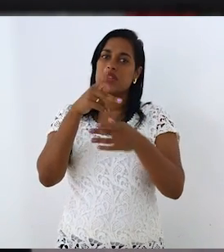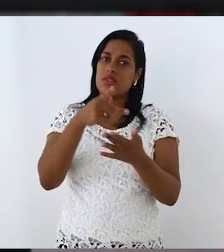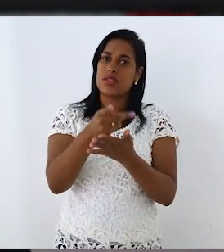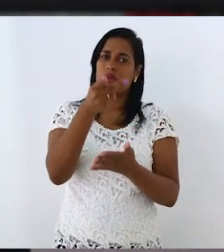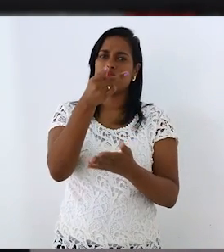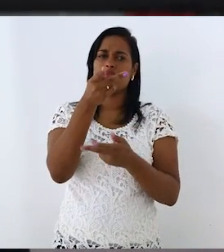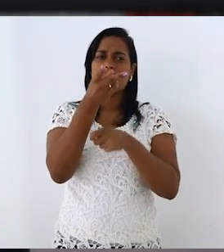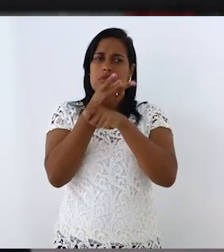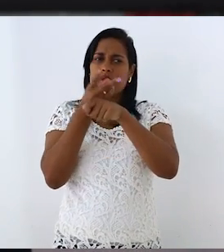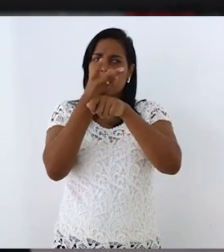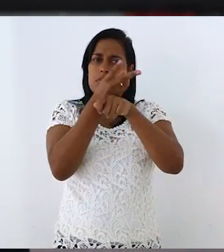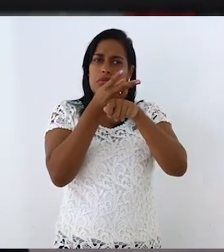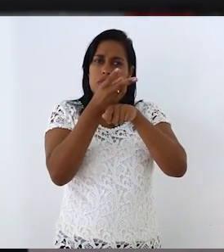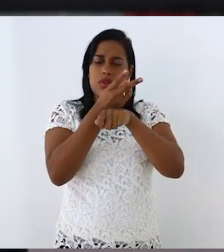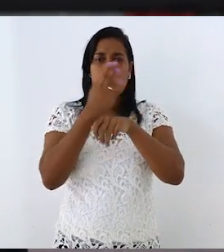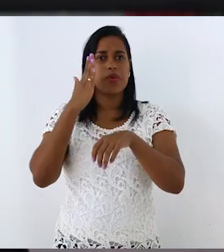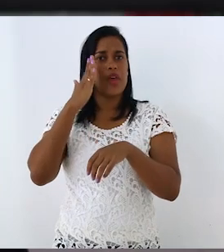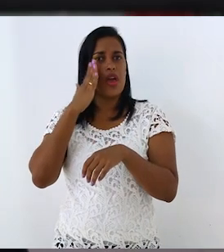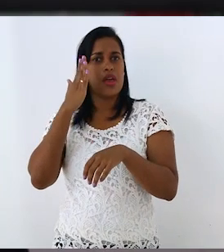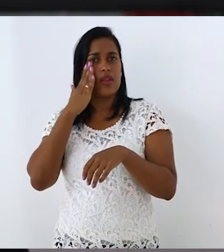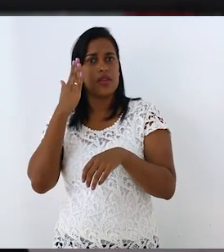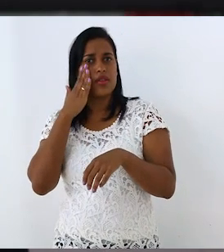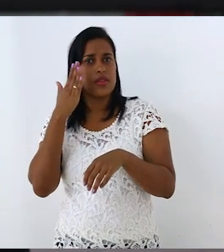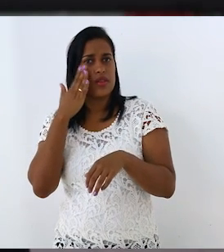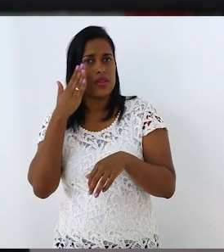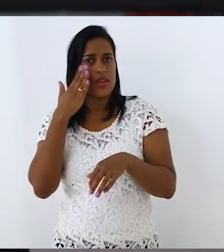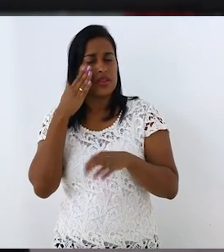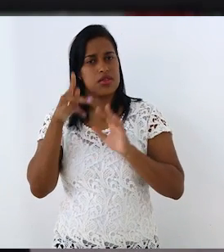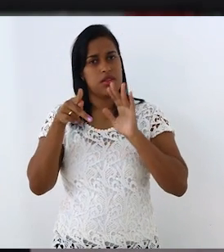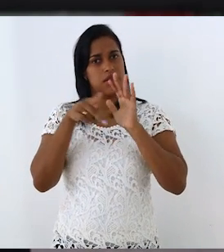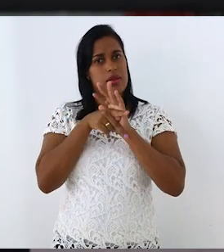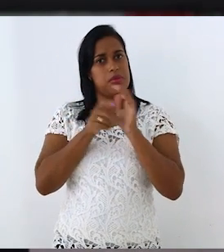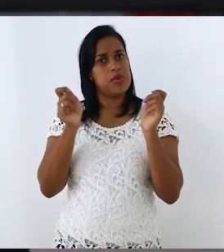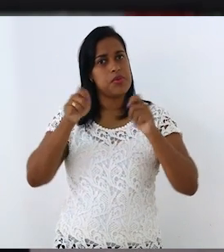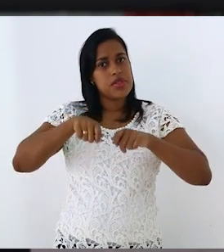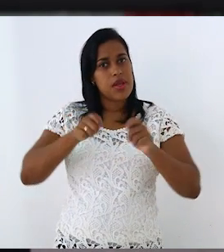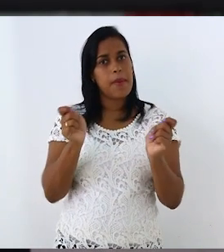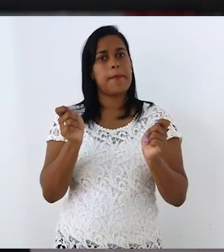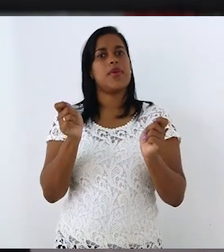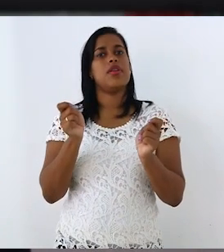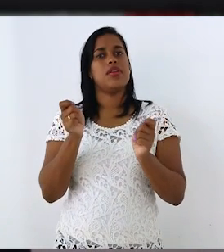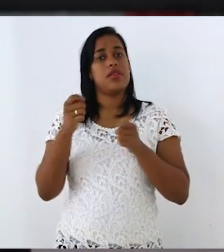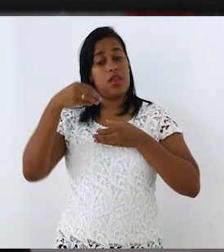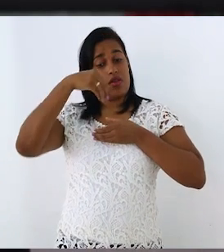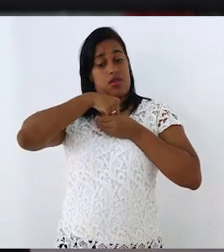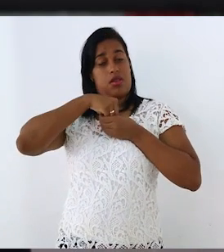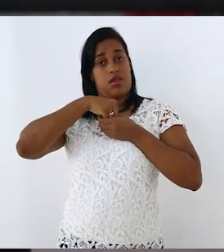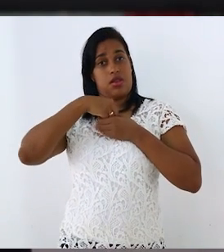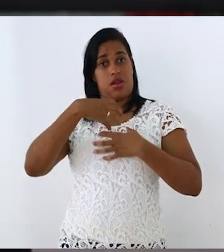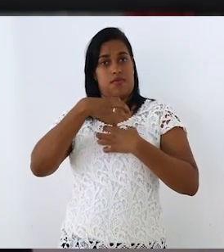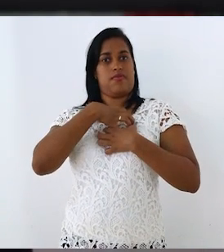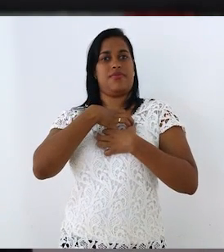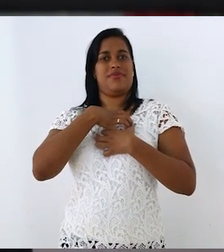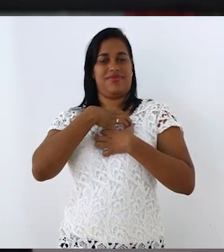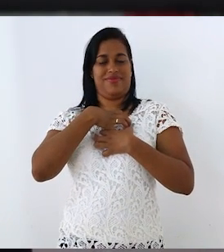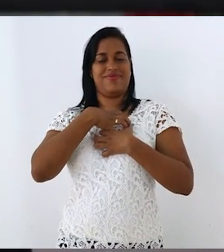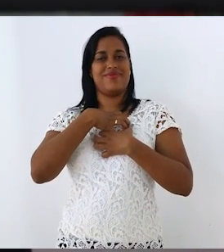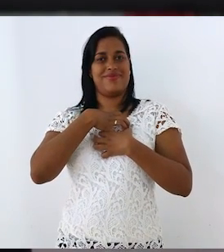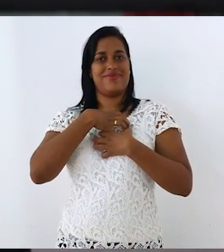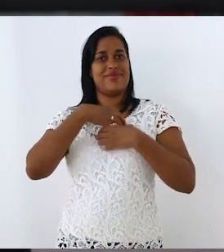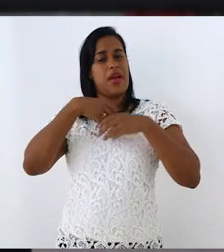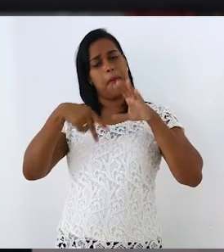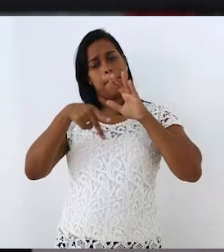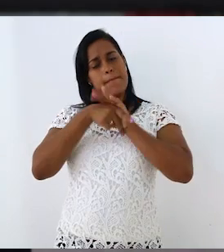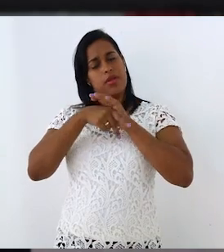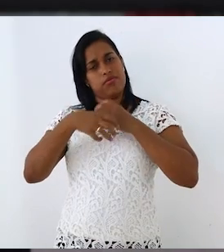ele busca compreensão no rol das suas próprias habilidades intrapessoais, que são aquelas da